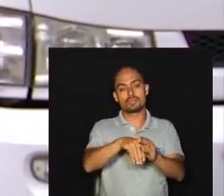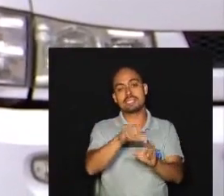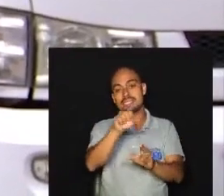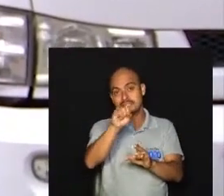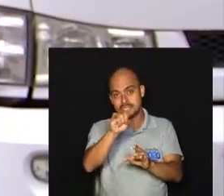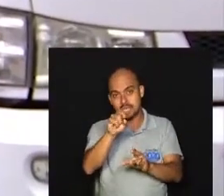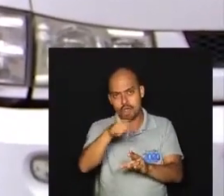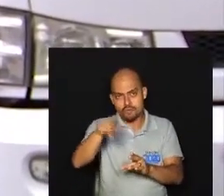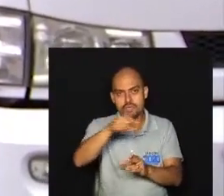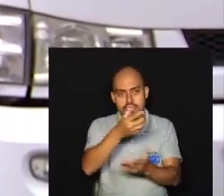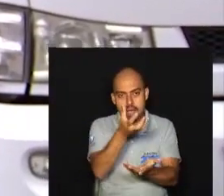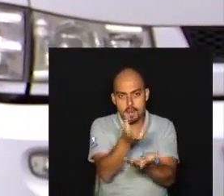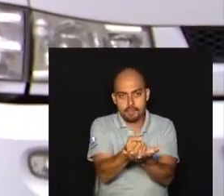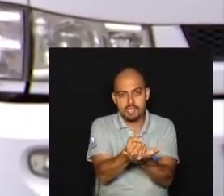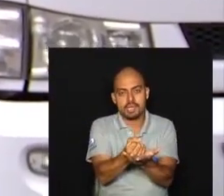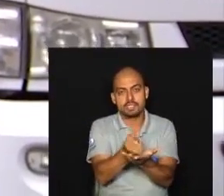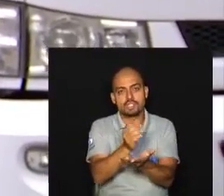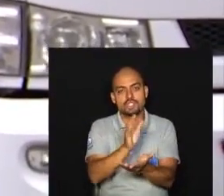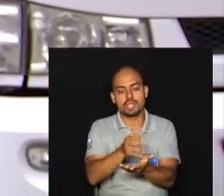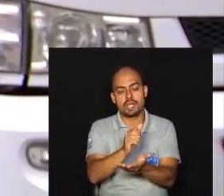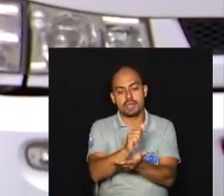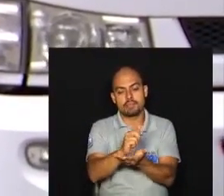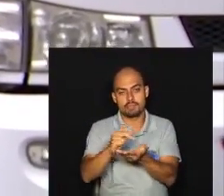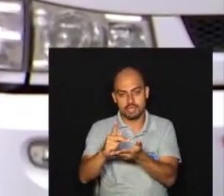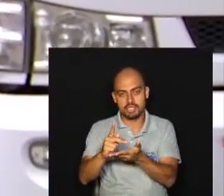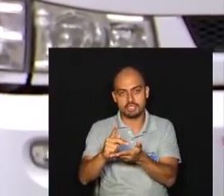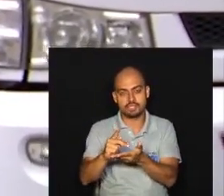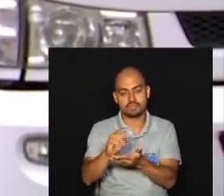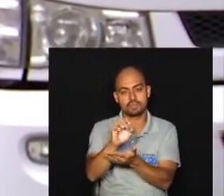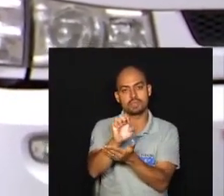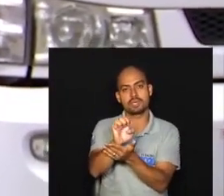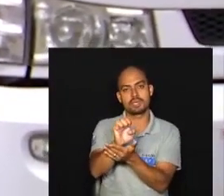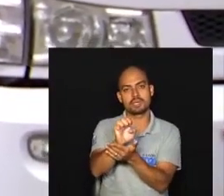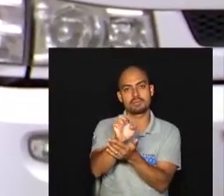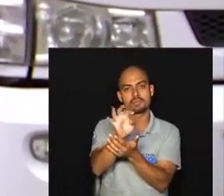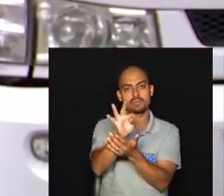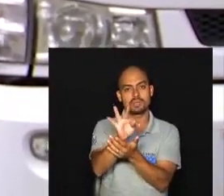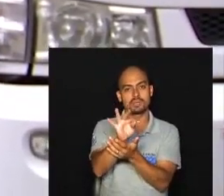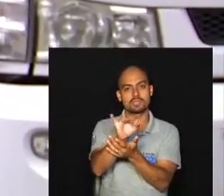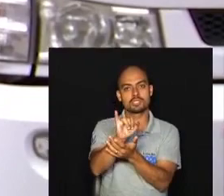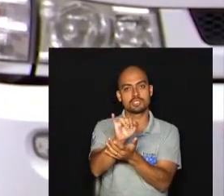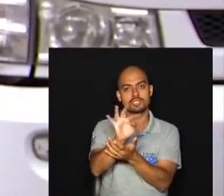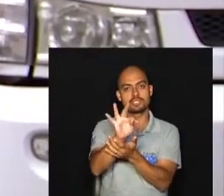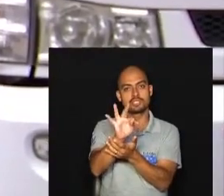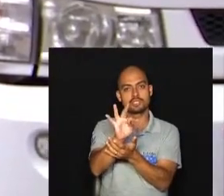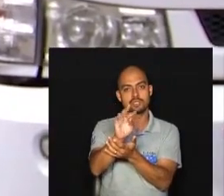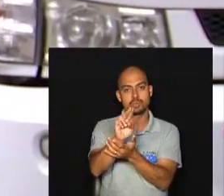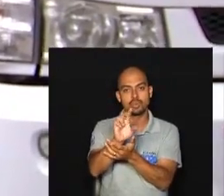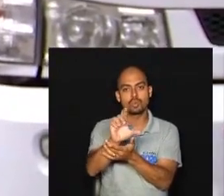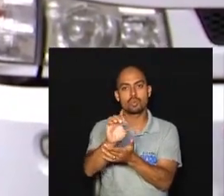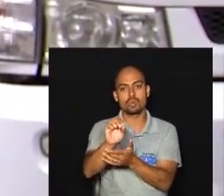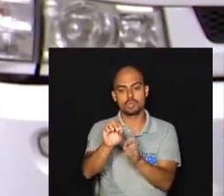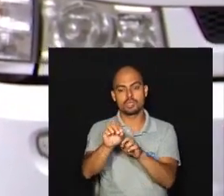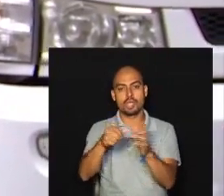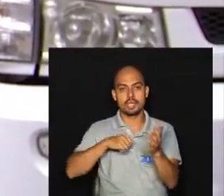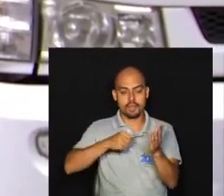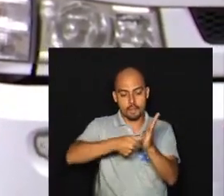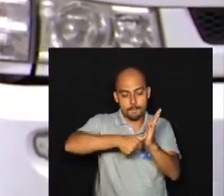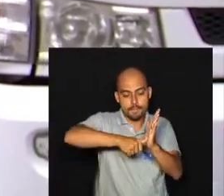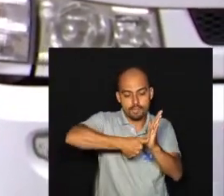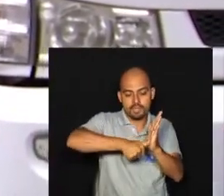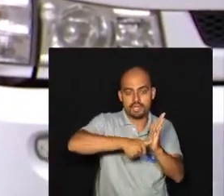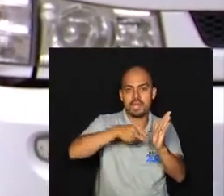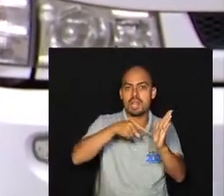aplicativo instalado, o e-título, que é o que a gente pede para o eleitor, todo mundo instala o e-título. Se ele já tiver feito a biometria, no e-título vai aparecer a foto